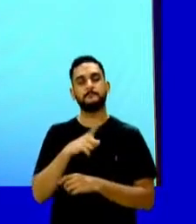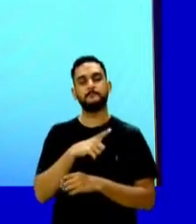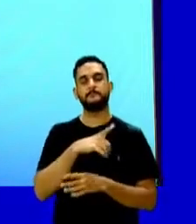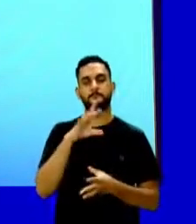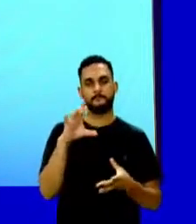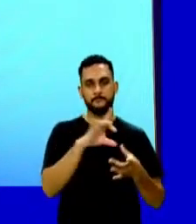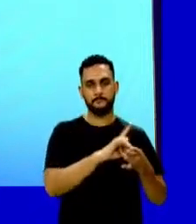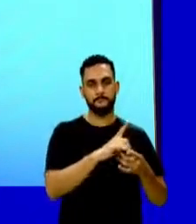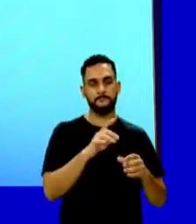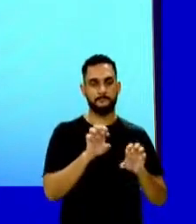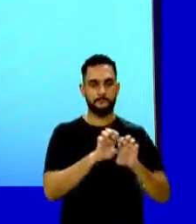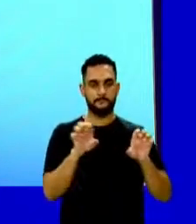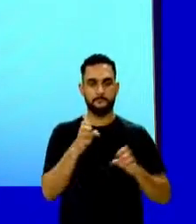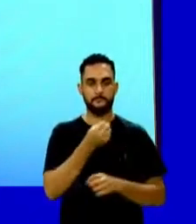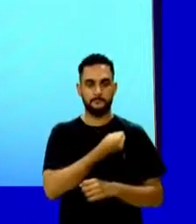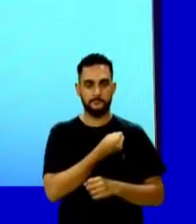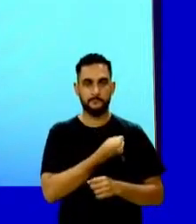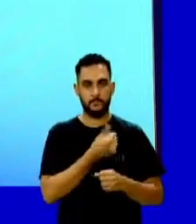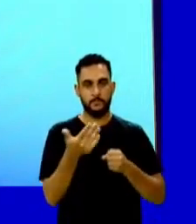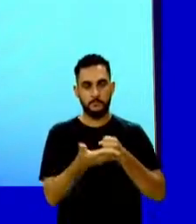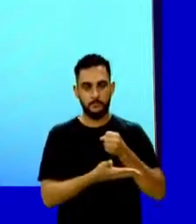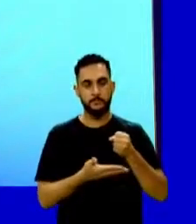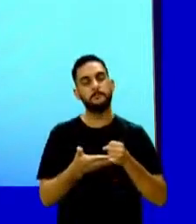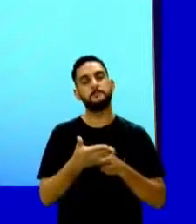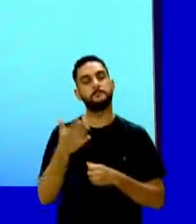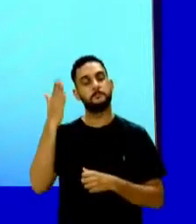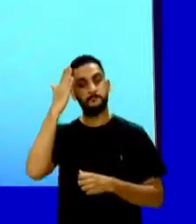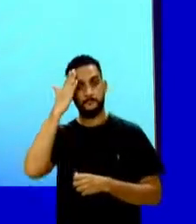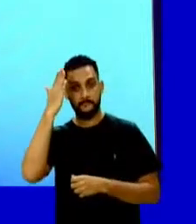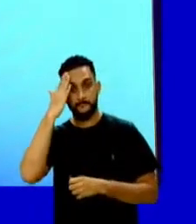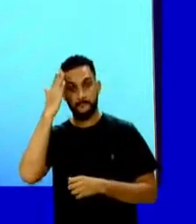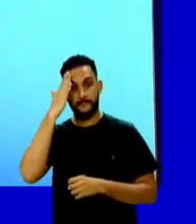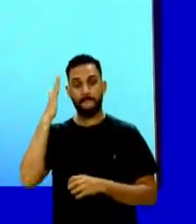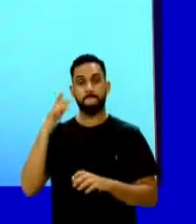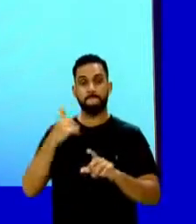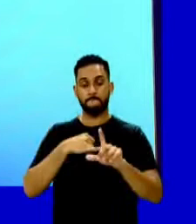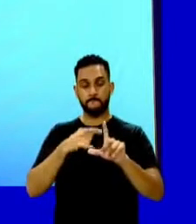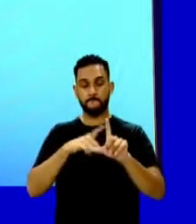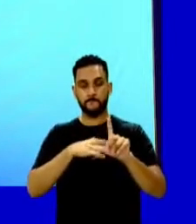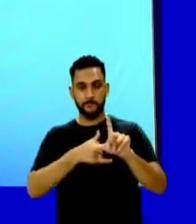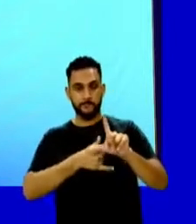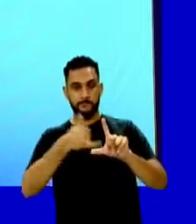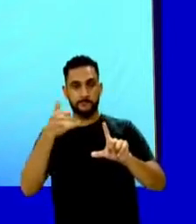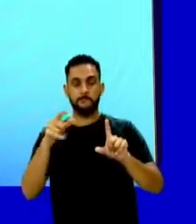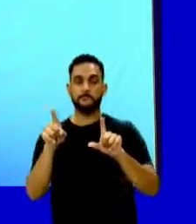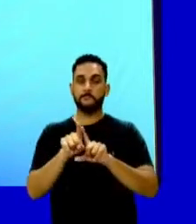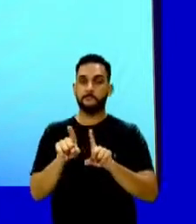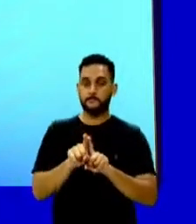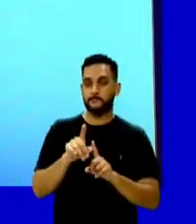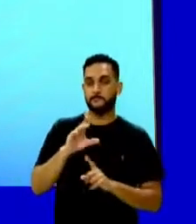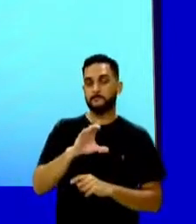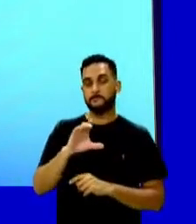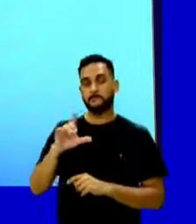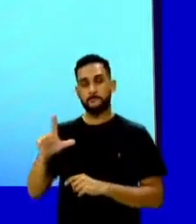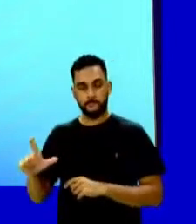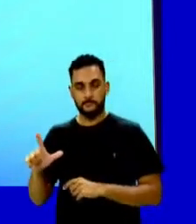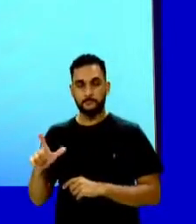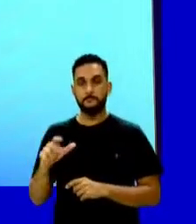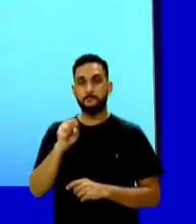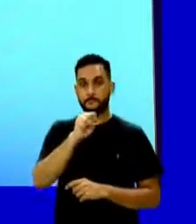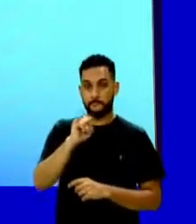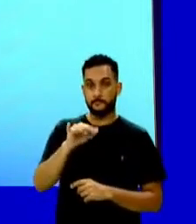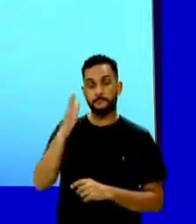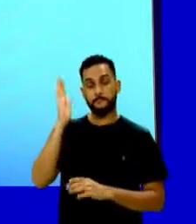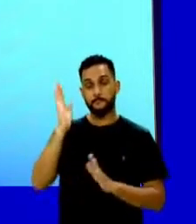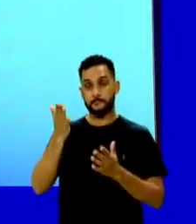Fundamental e a gente pressupõe que saber a inclinação da reta e o crescente linear e quando a gente expressa a